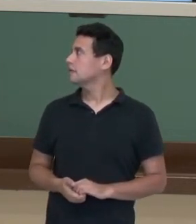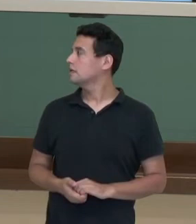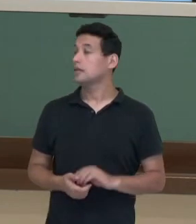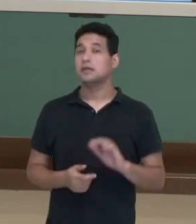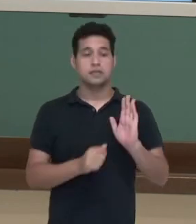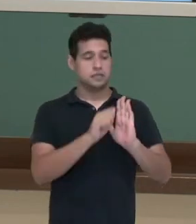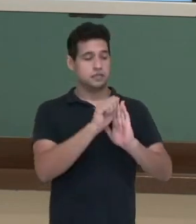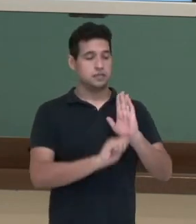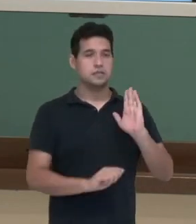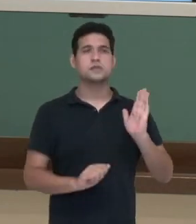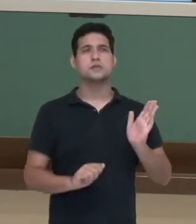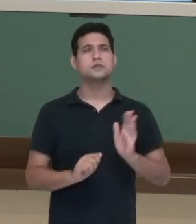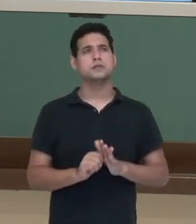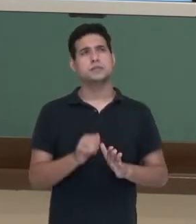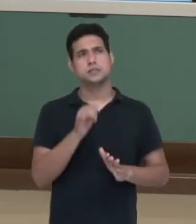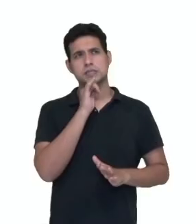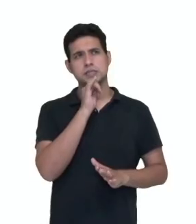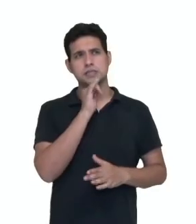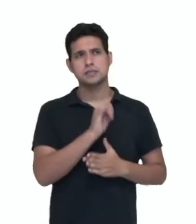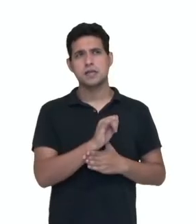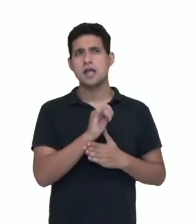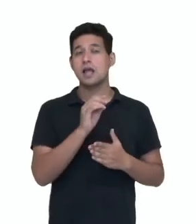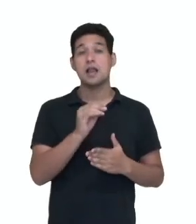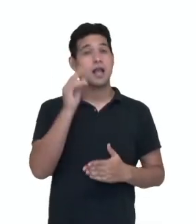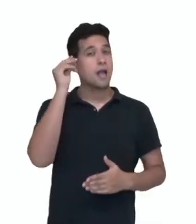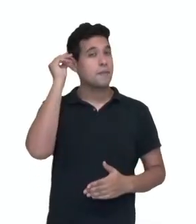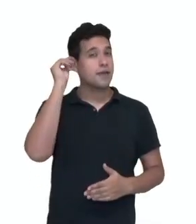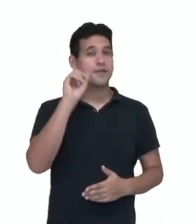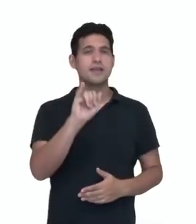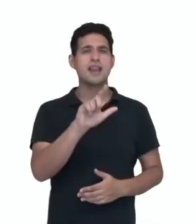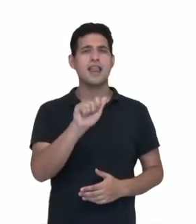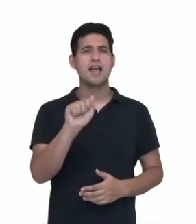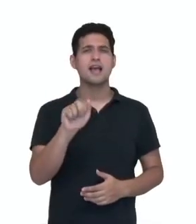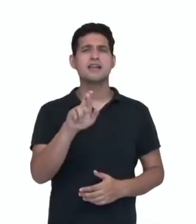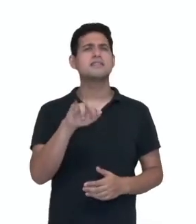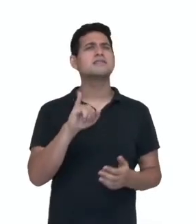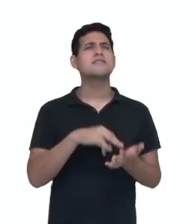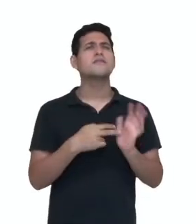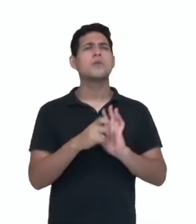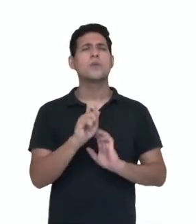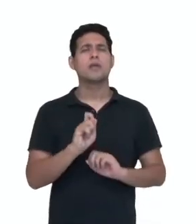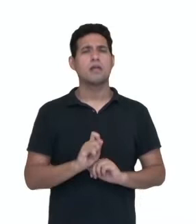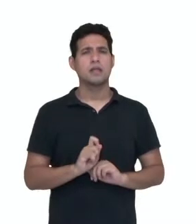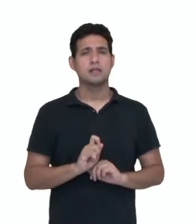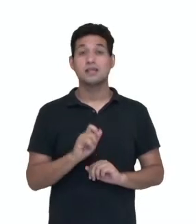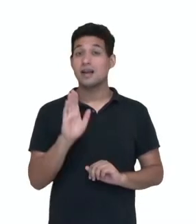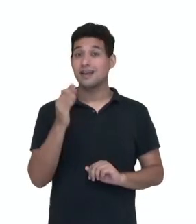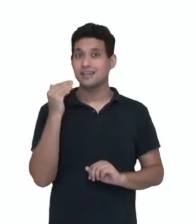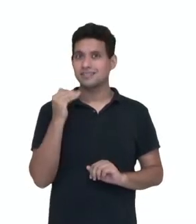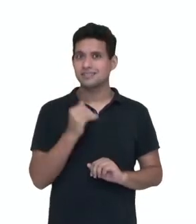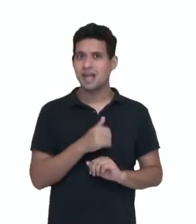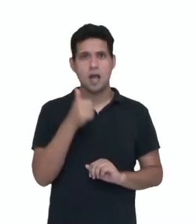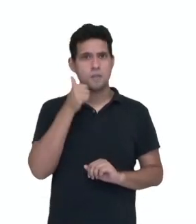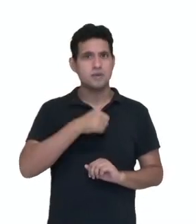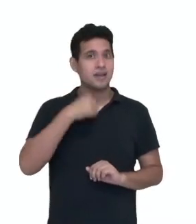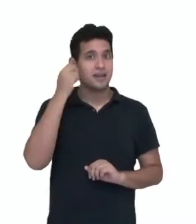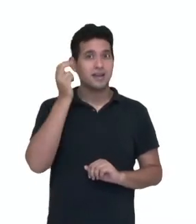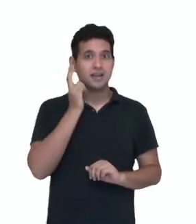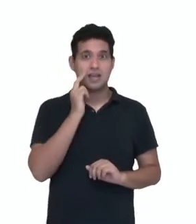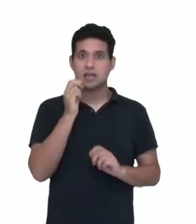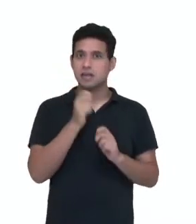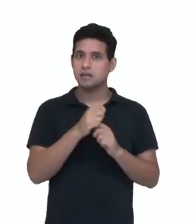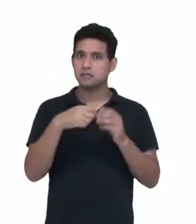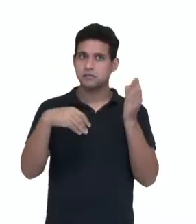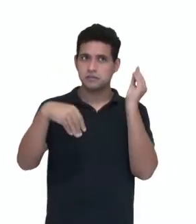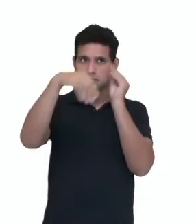Texto. El cabello de Iliari. Teve uma época que se escondia muito os cabelos. Se vocês